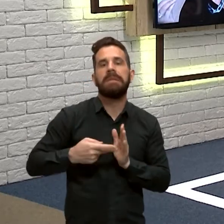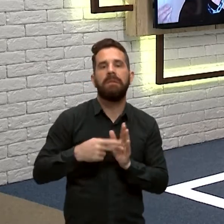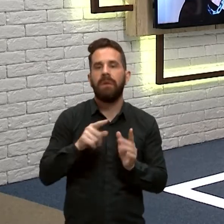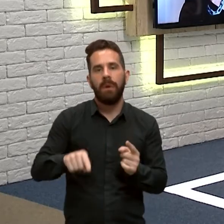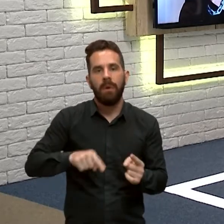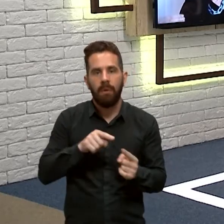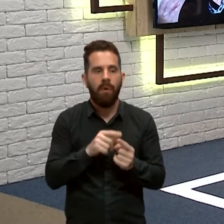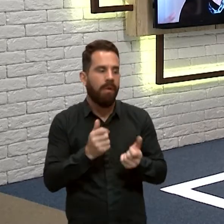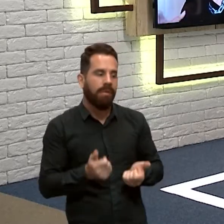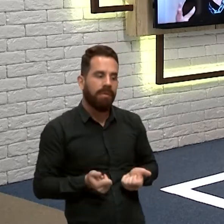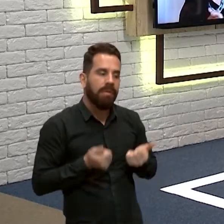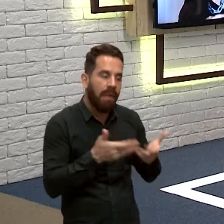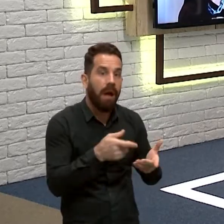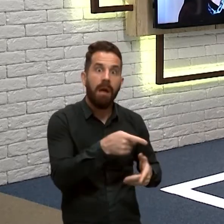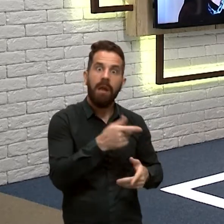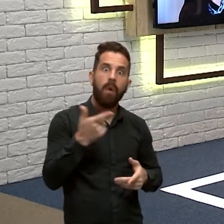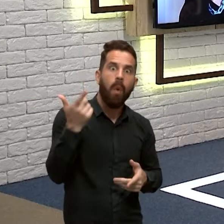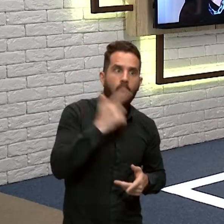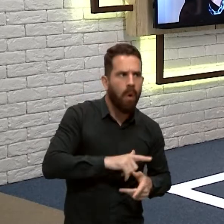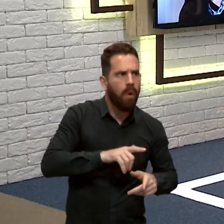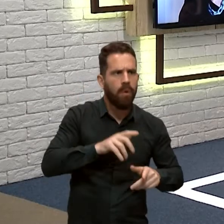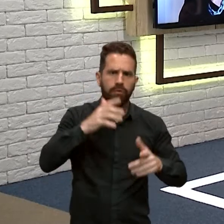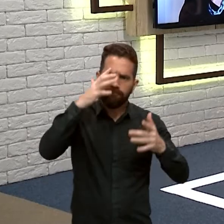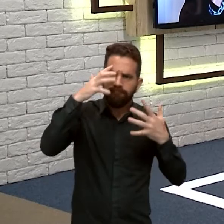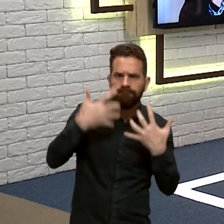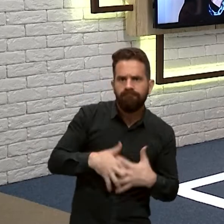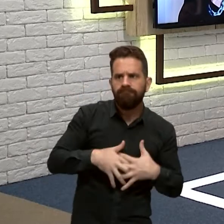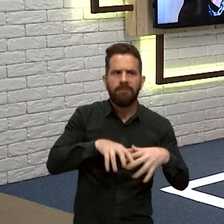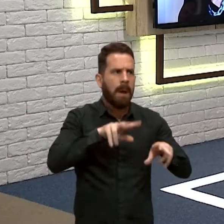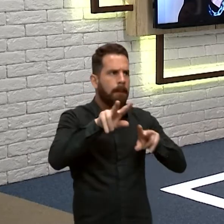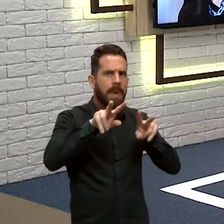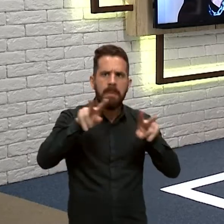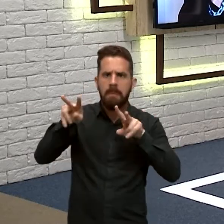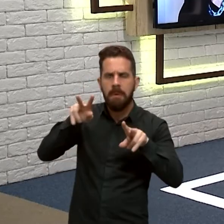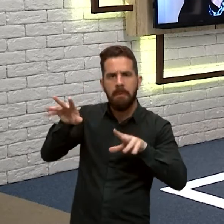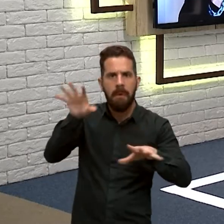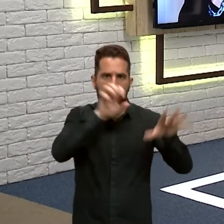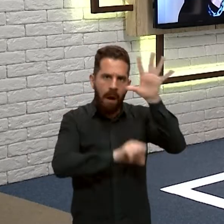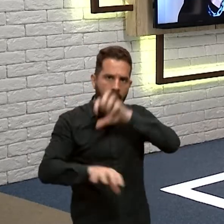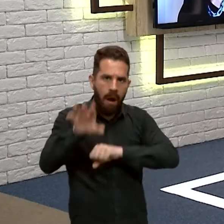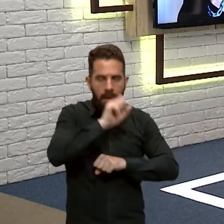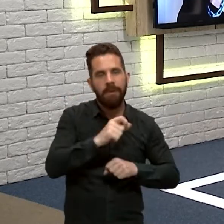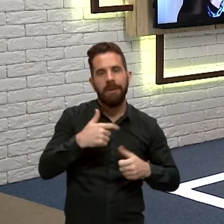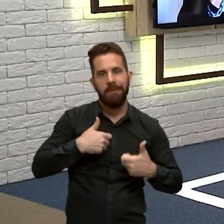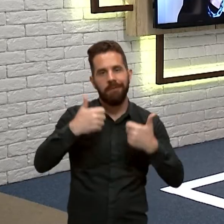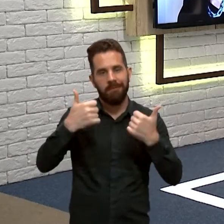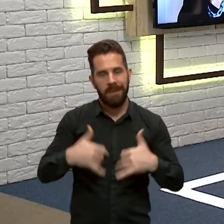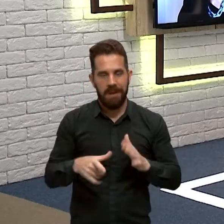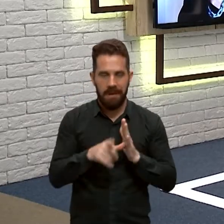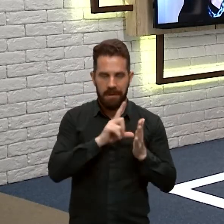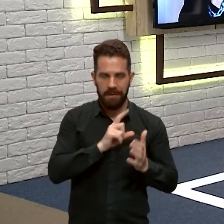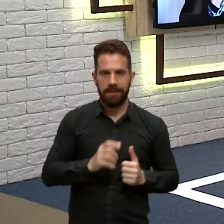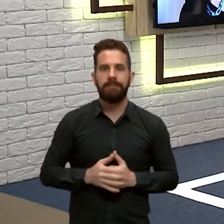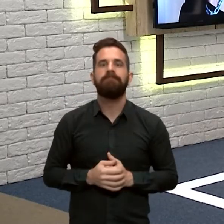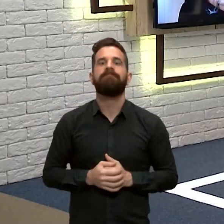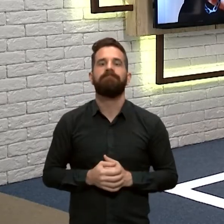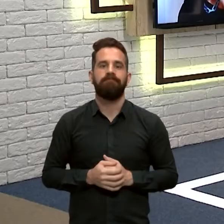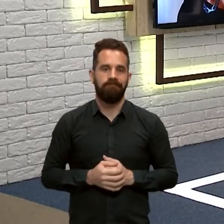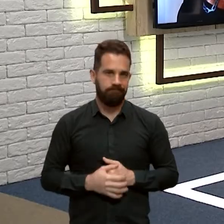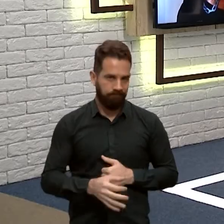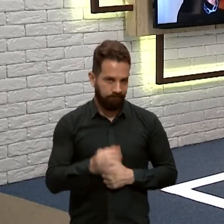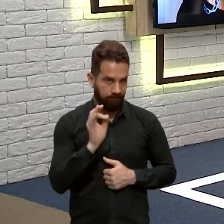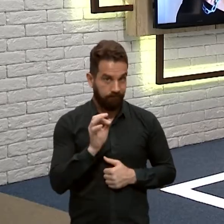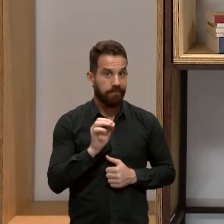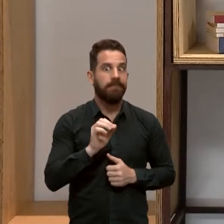o sujeito através da compreensão desses diversos determinantes que aqui mencionei. Bom, e daqui a pouco vou falar